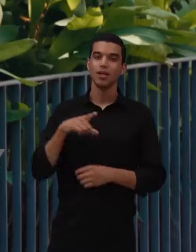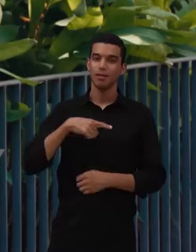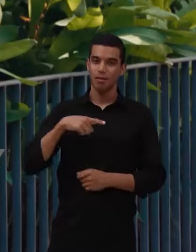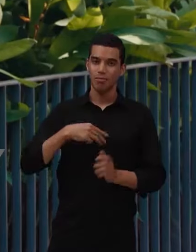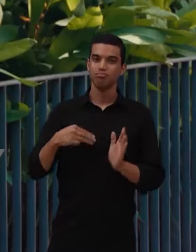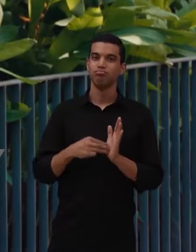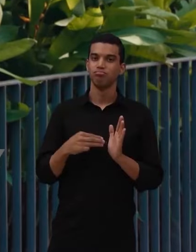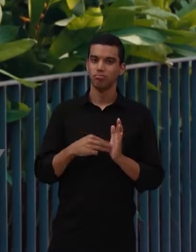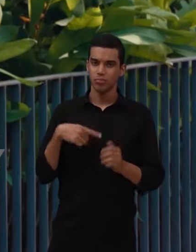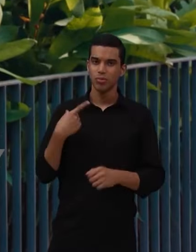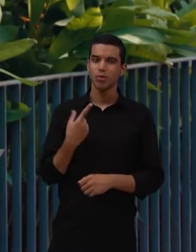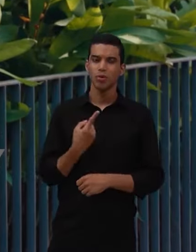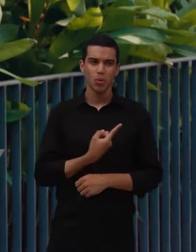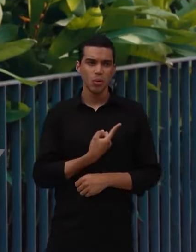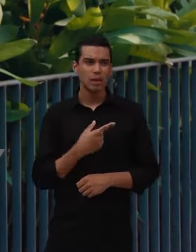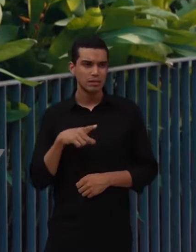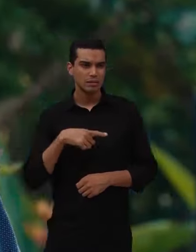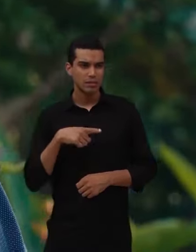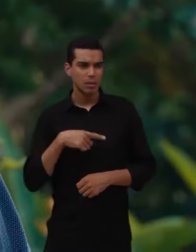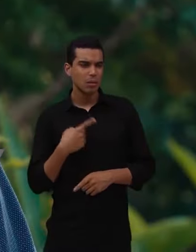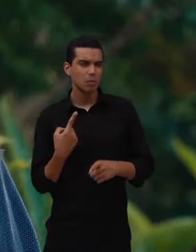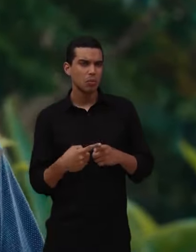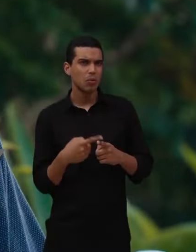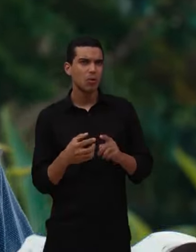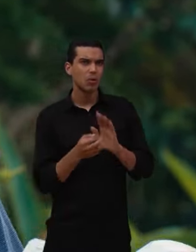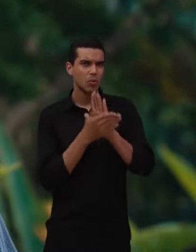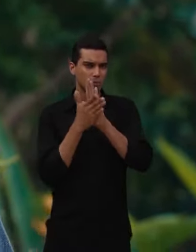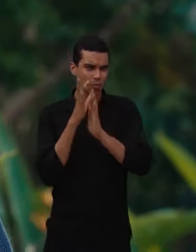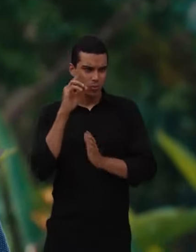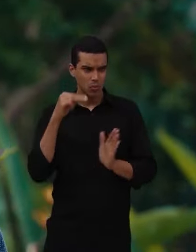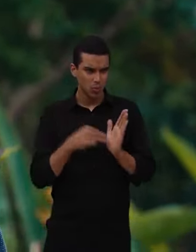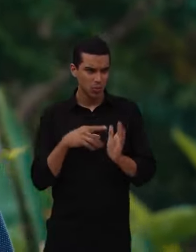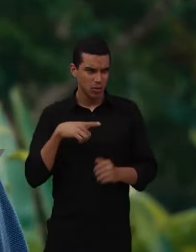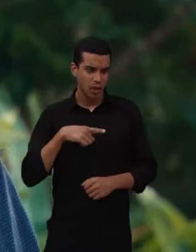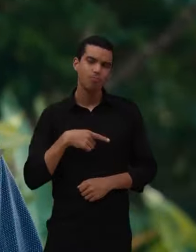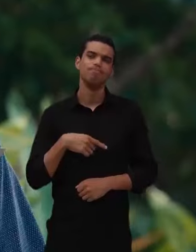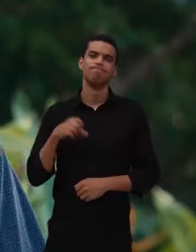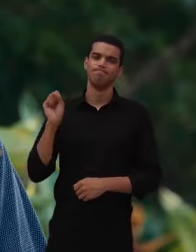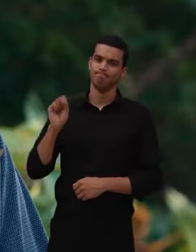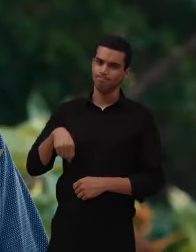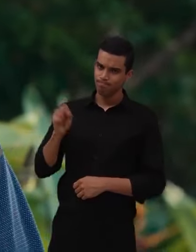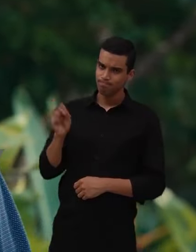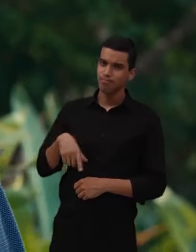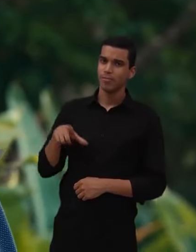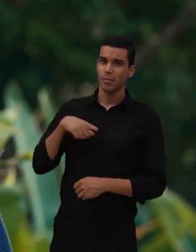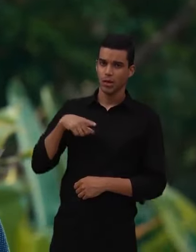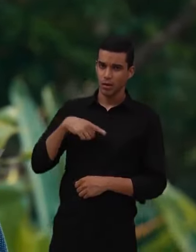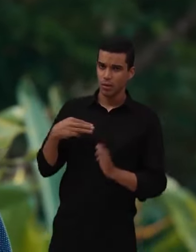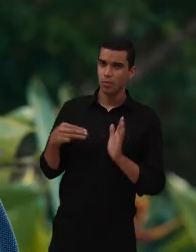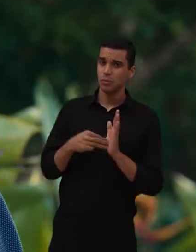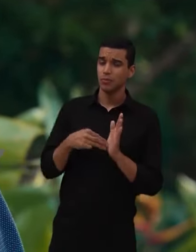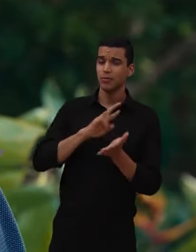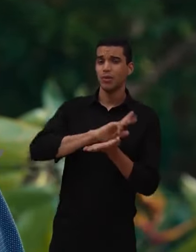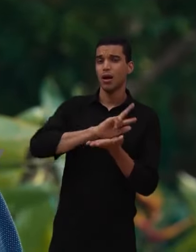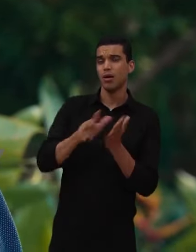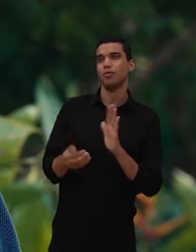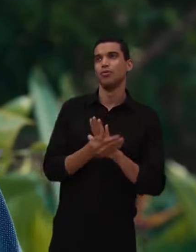para louvar, sim, temos muitas razões para engrandecer ao nome do